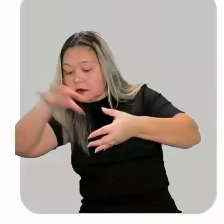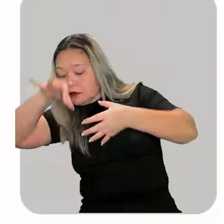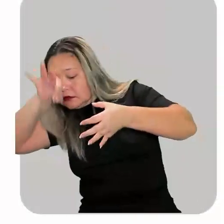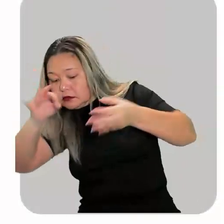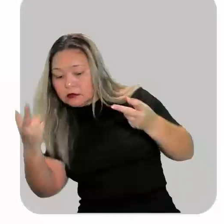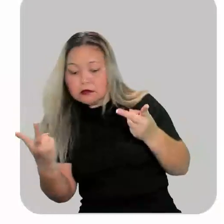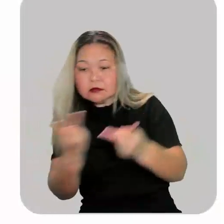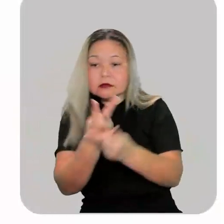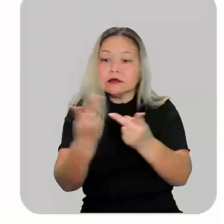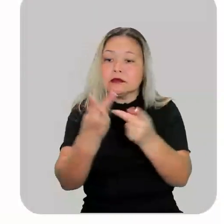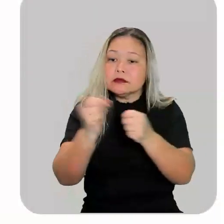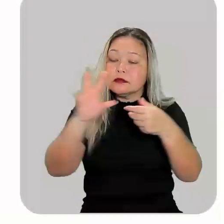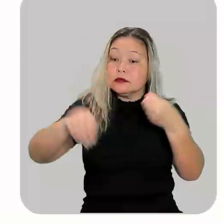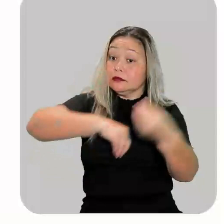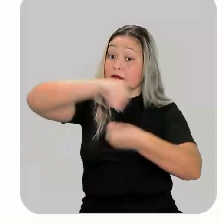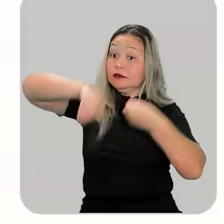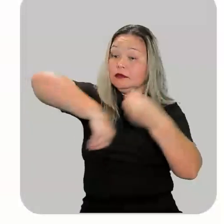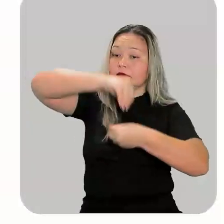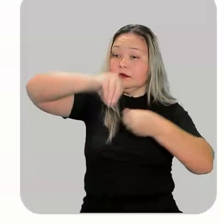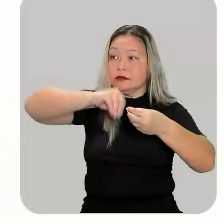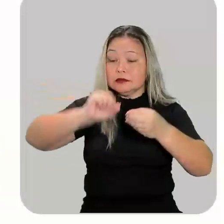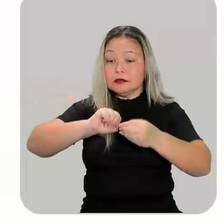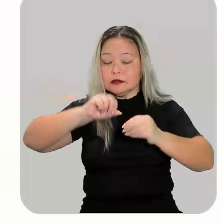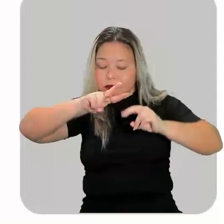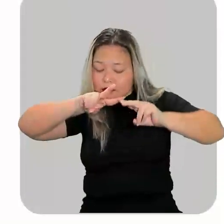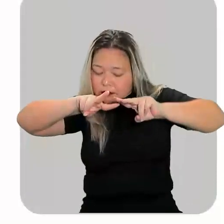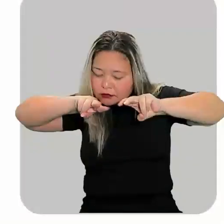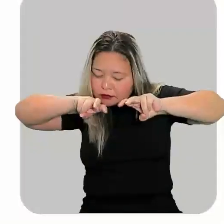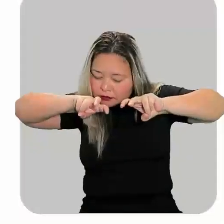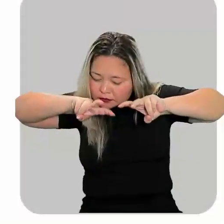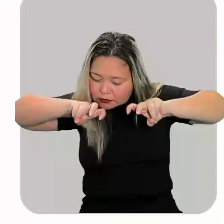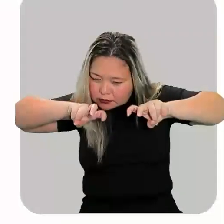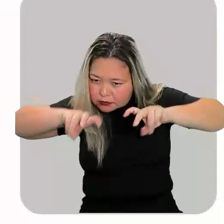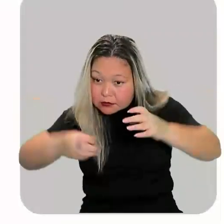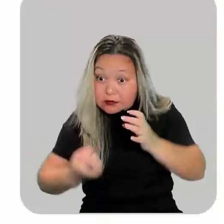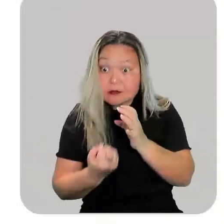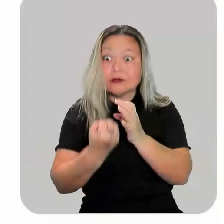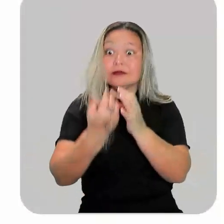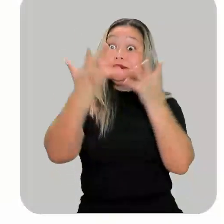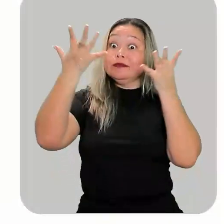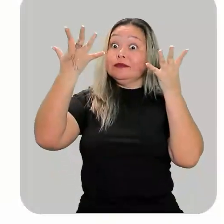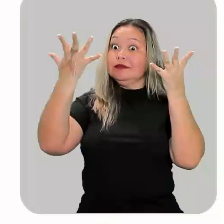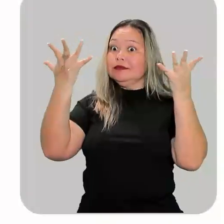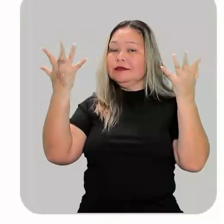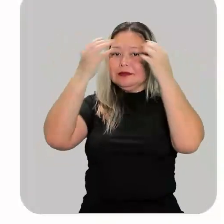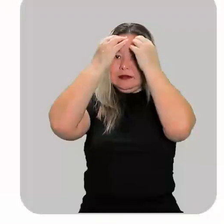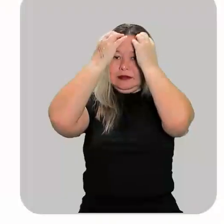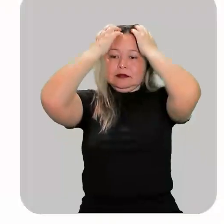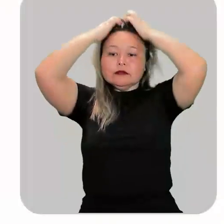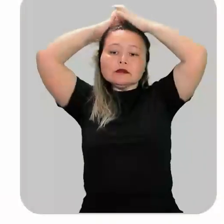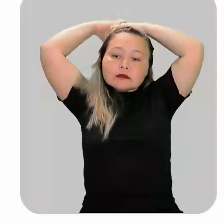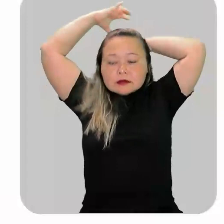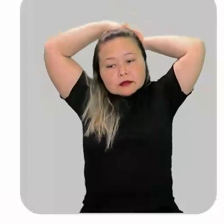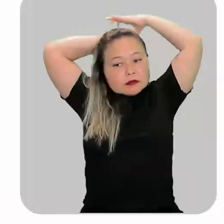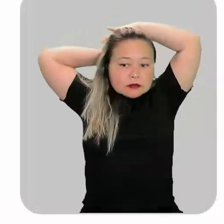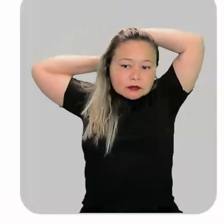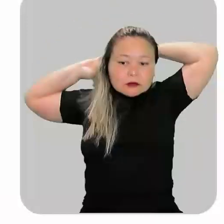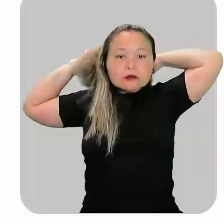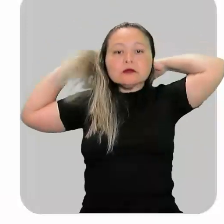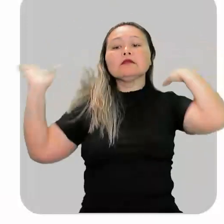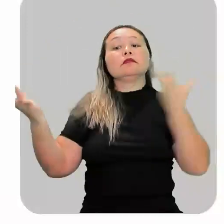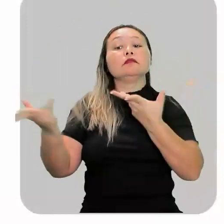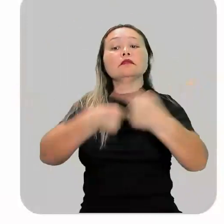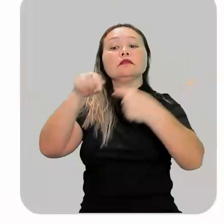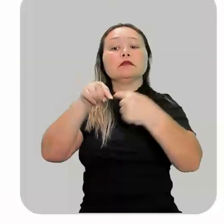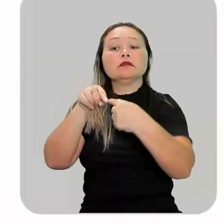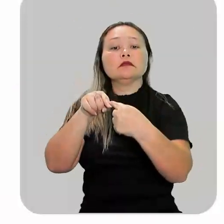mágica, com os mágicos. E nós vamos desvendar alguns mistérios para vocês aqui. Vamos lá então, e as nossas habilidades da aula de hoje